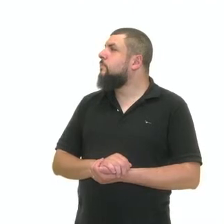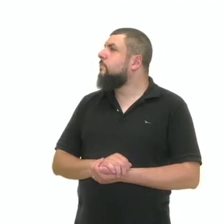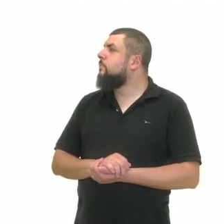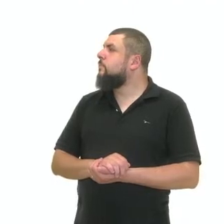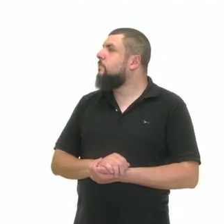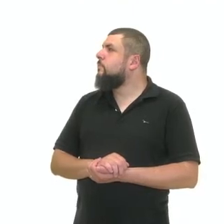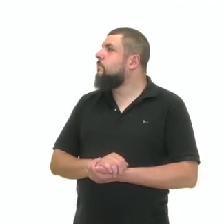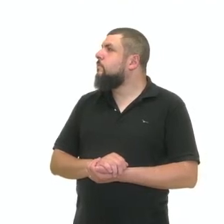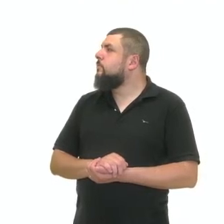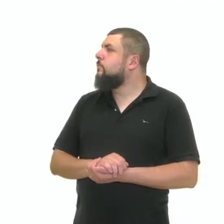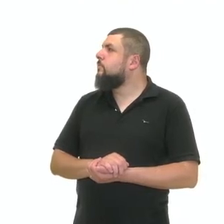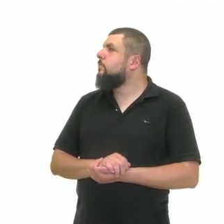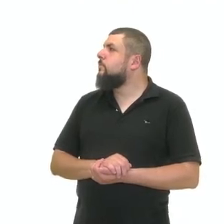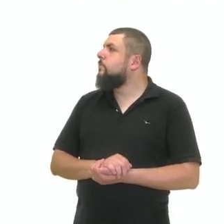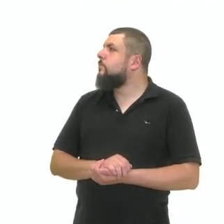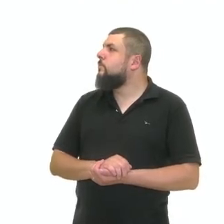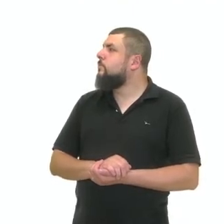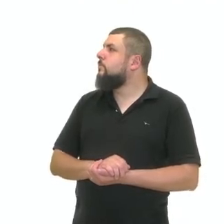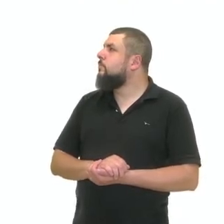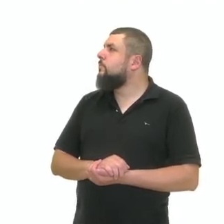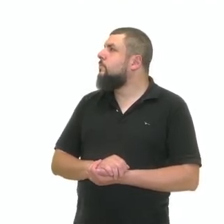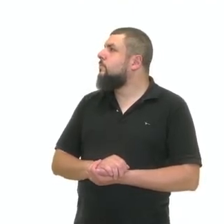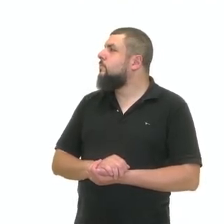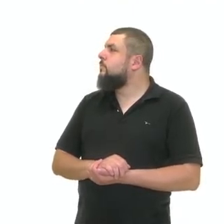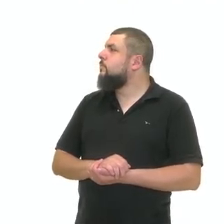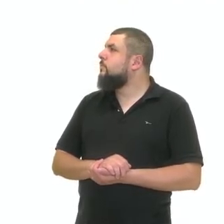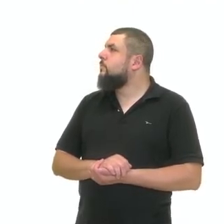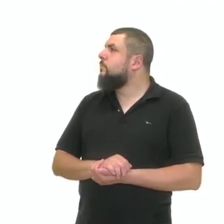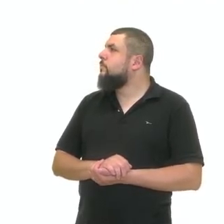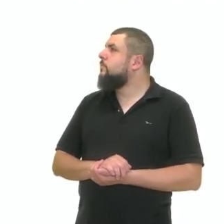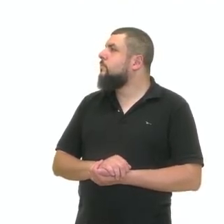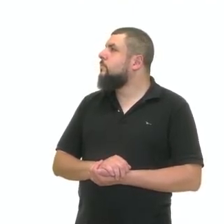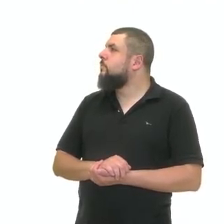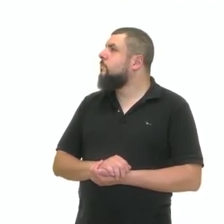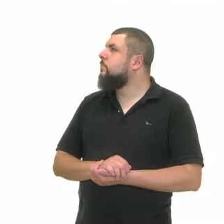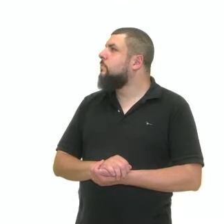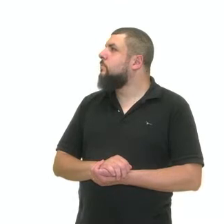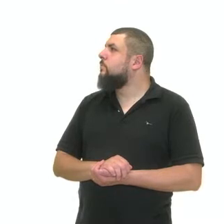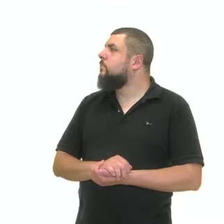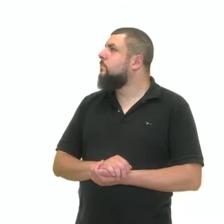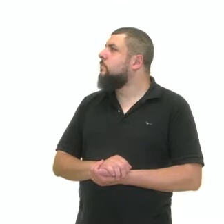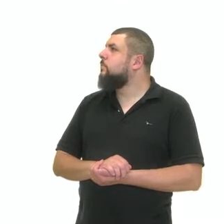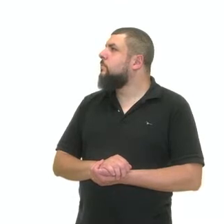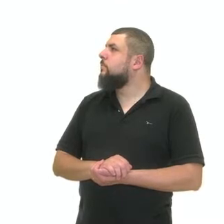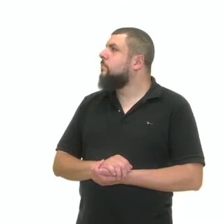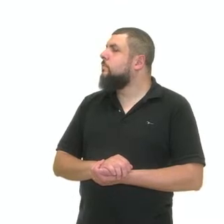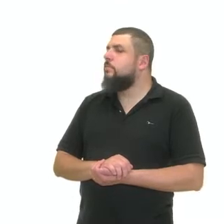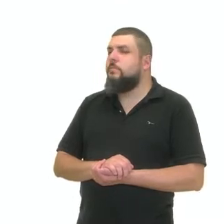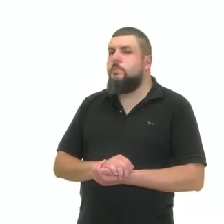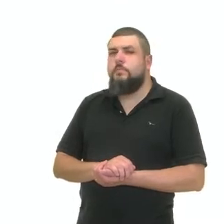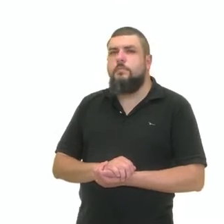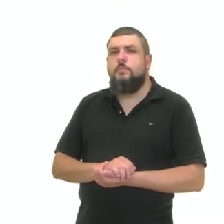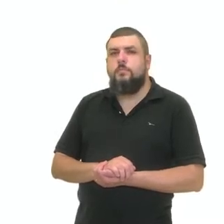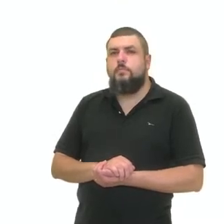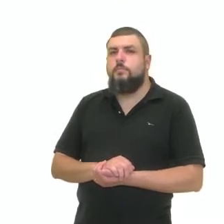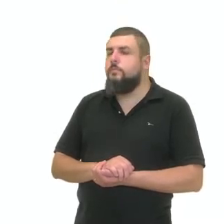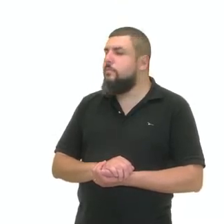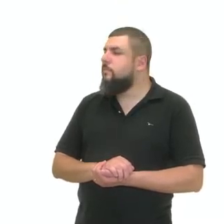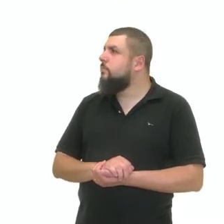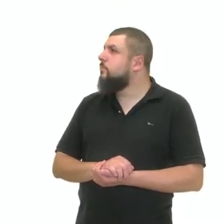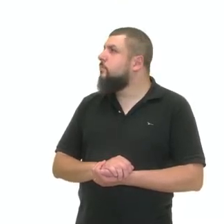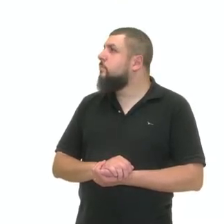seguidores, recolhe o sal de uma salina e o vende, algo que estava proibido aos indianos, e é preso. Entre